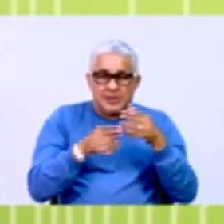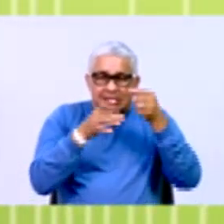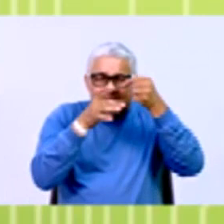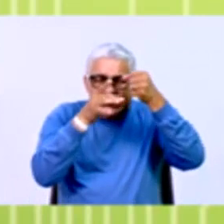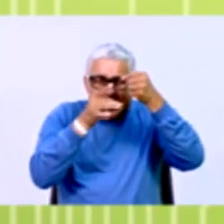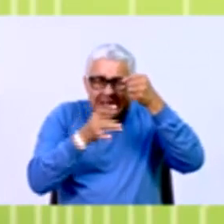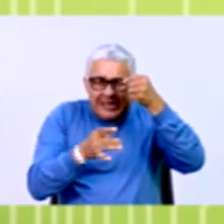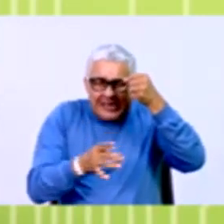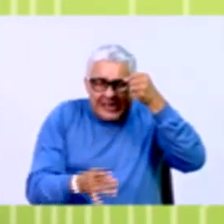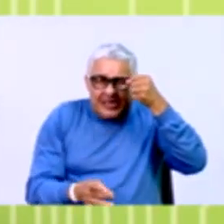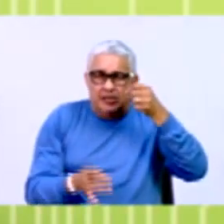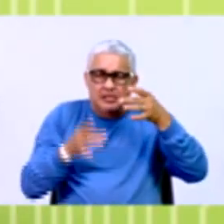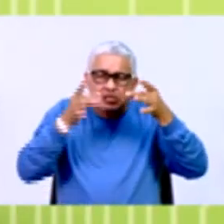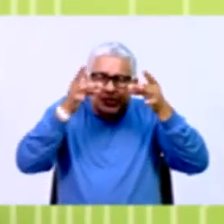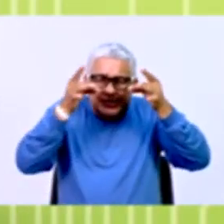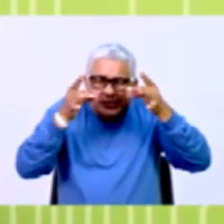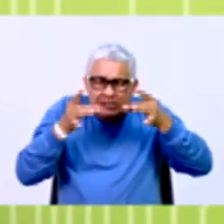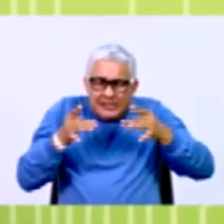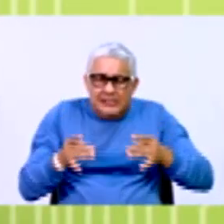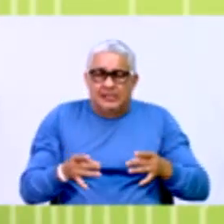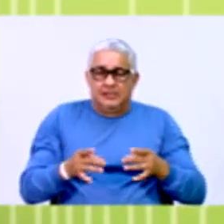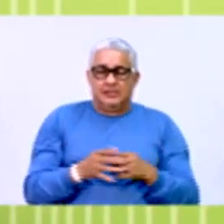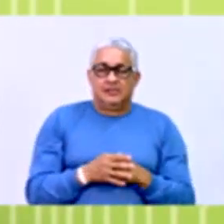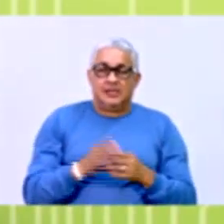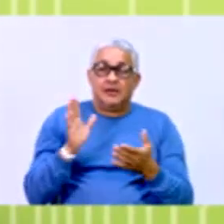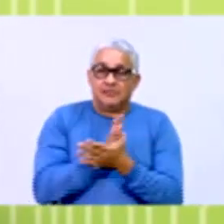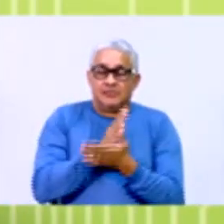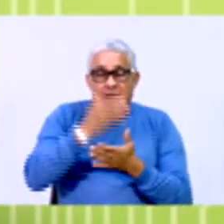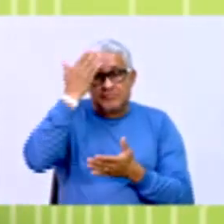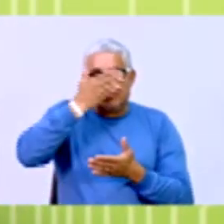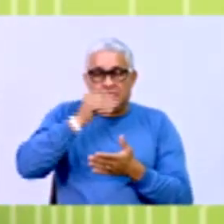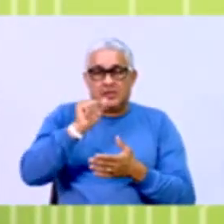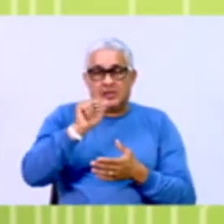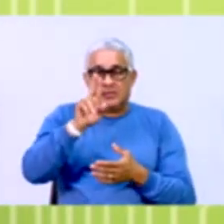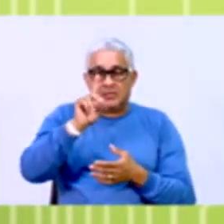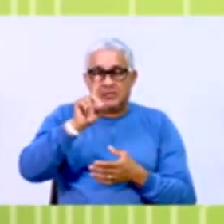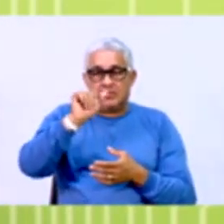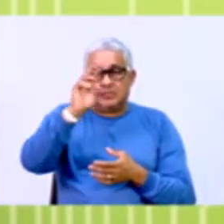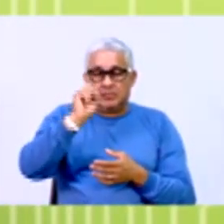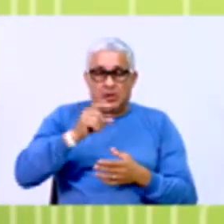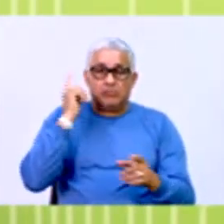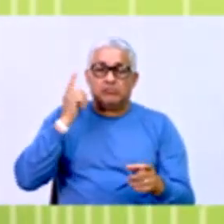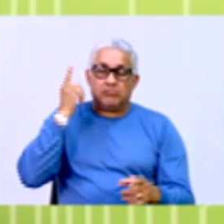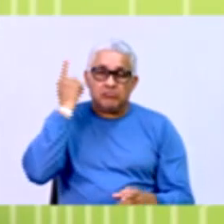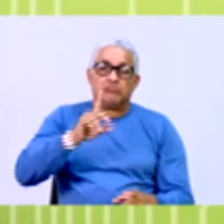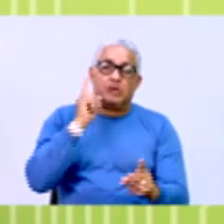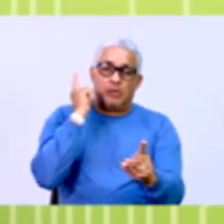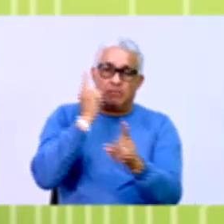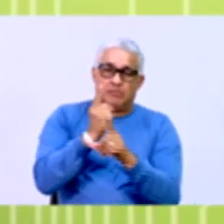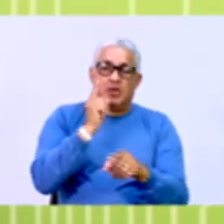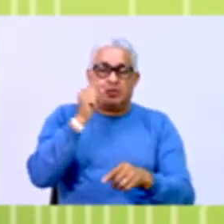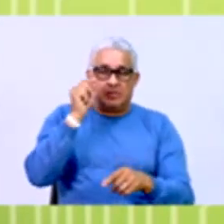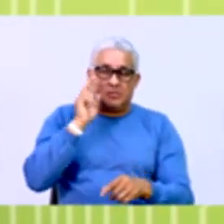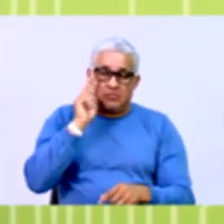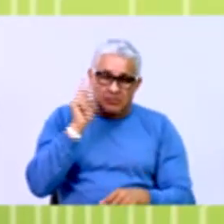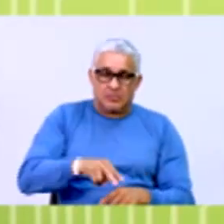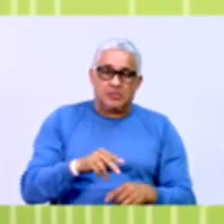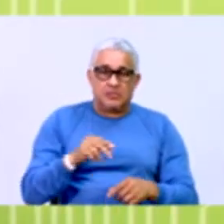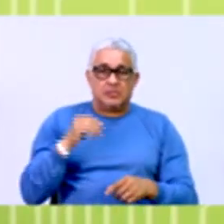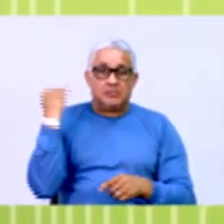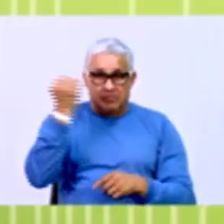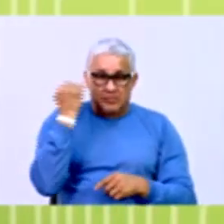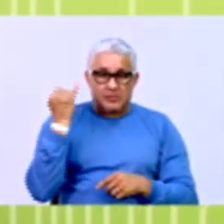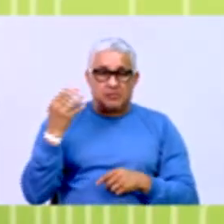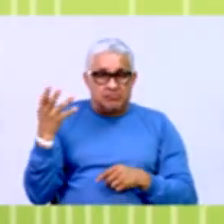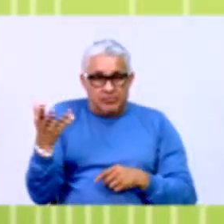com aquilo que normalmente ele não é visto, o auditor vai lá e consegue enxergar. Né? Então é importante a competência